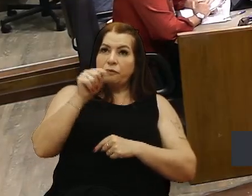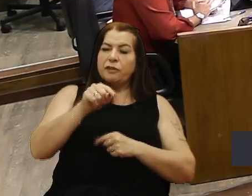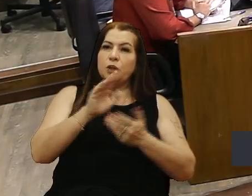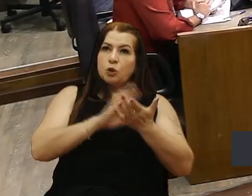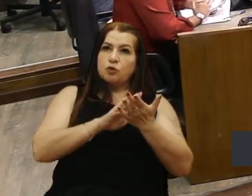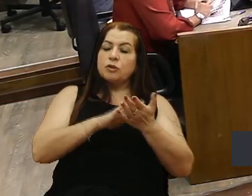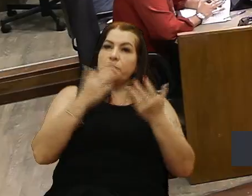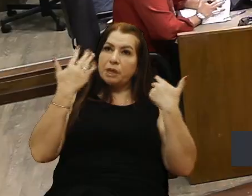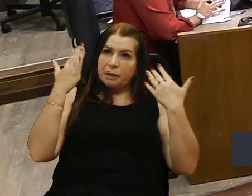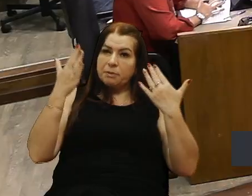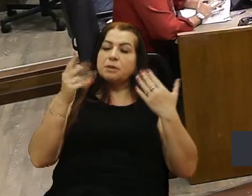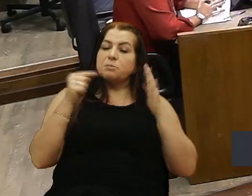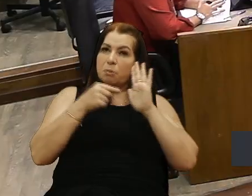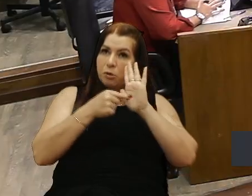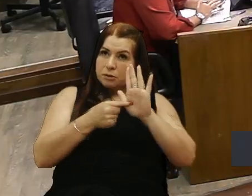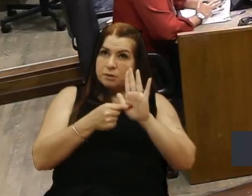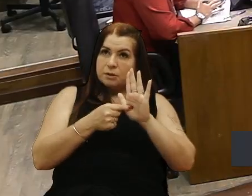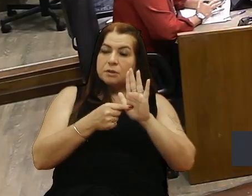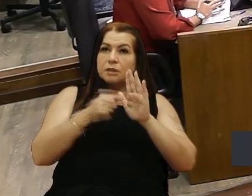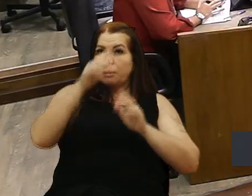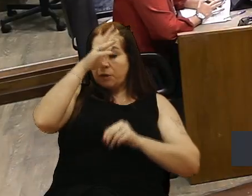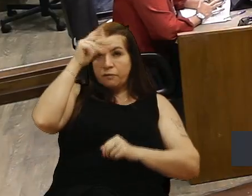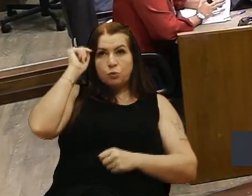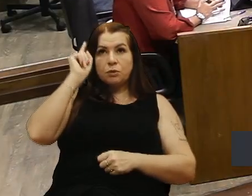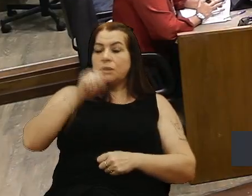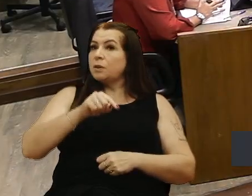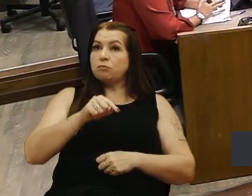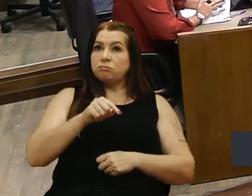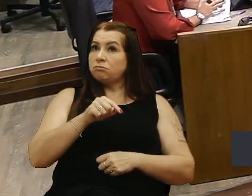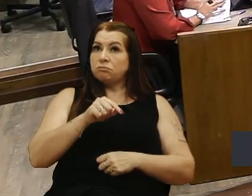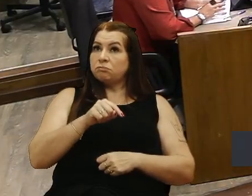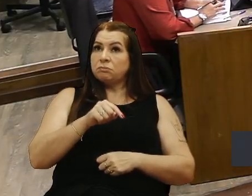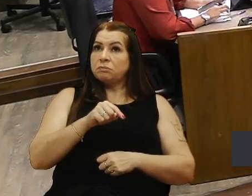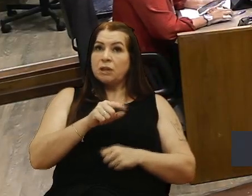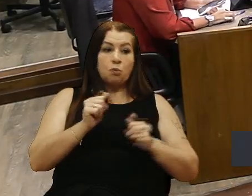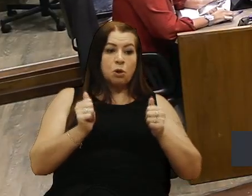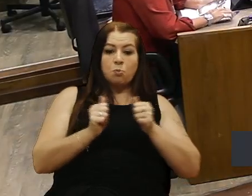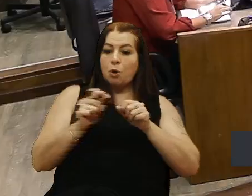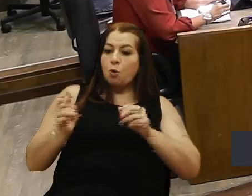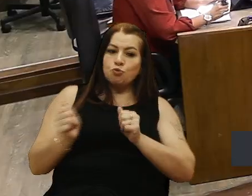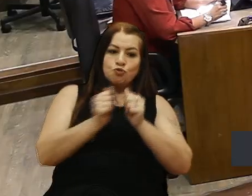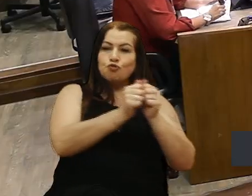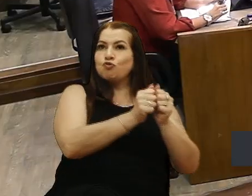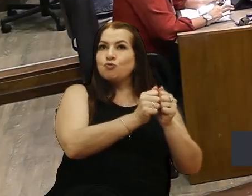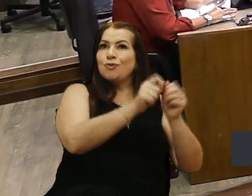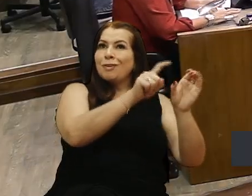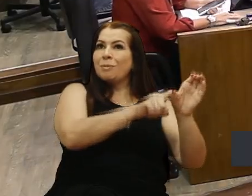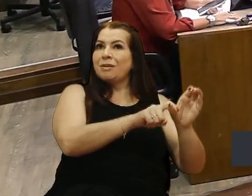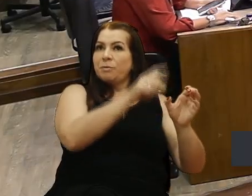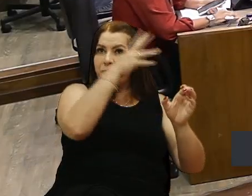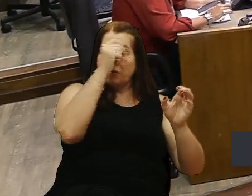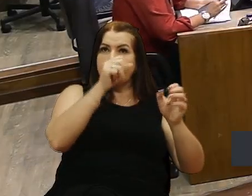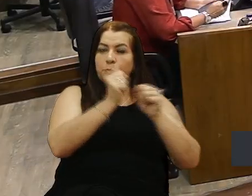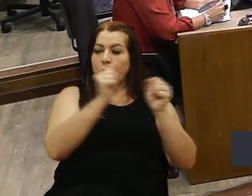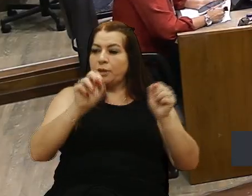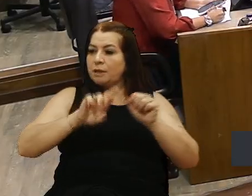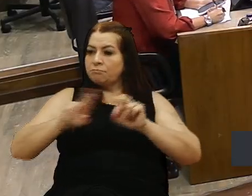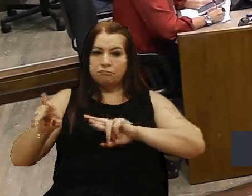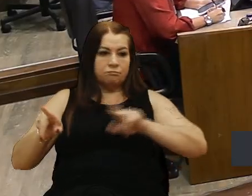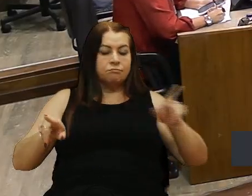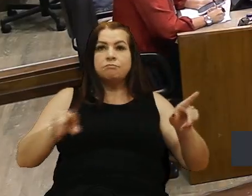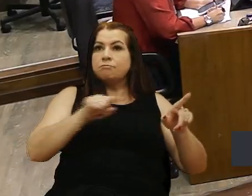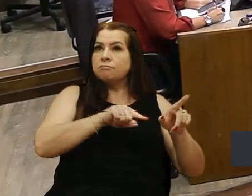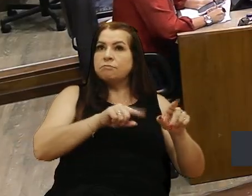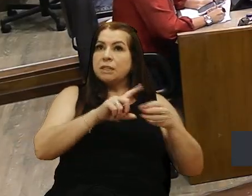elogiar. Parabéns por mostrar que a prefeitura não é... Aqui não é um puxadinho da prefeitura, a nossa casa legislativa. São poderes independentes, por mais